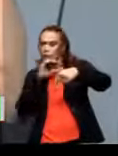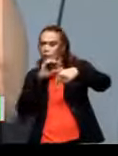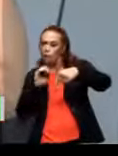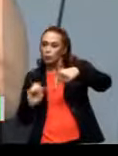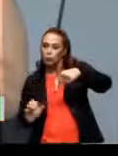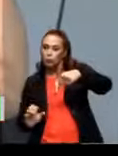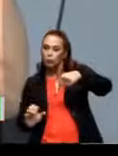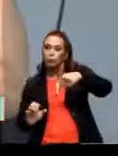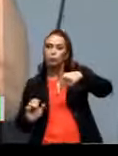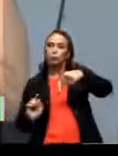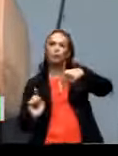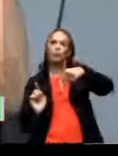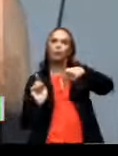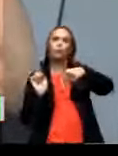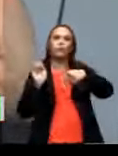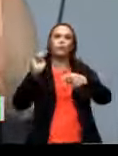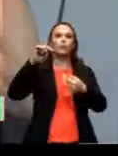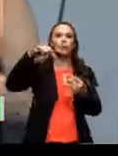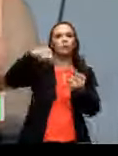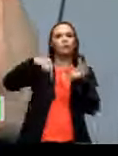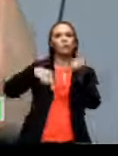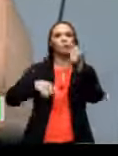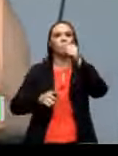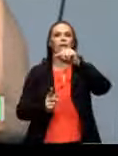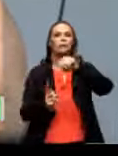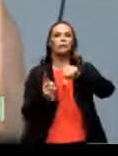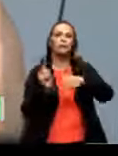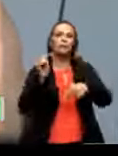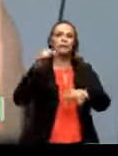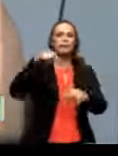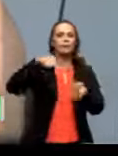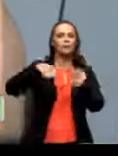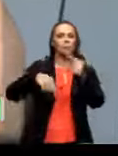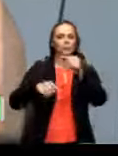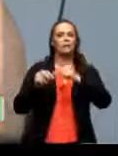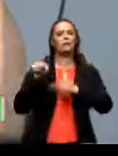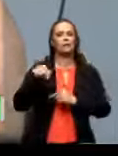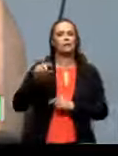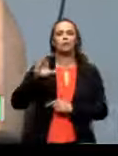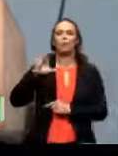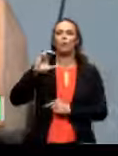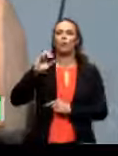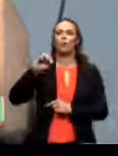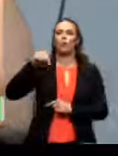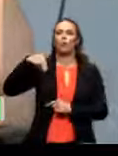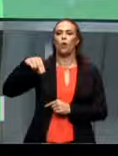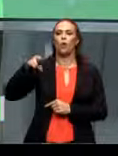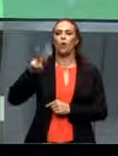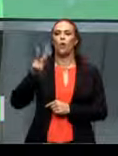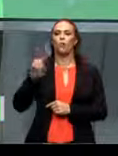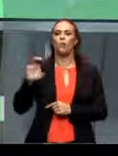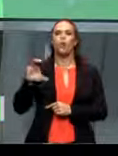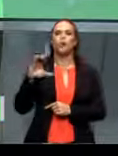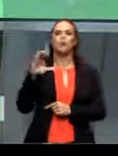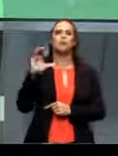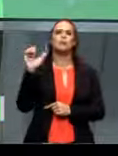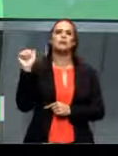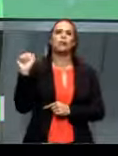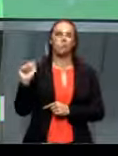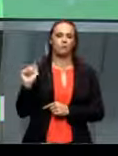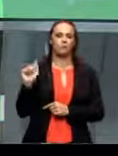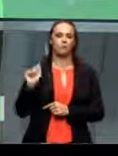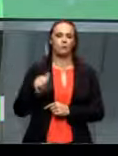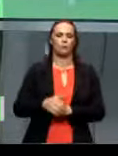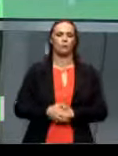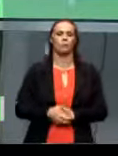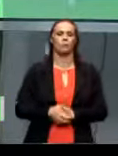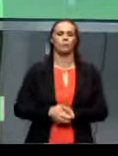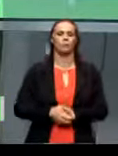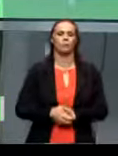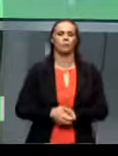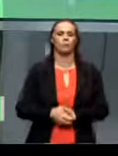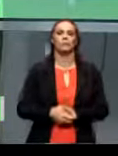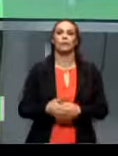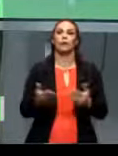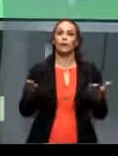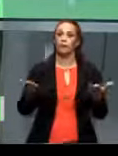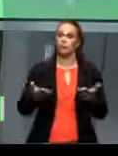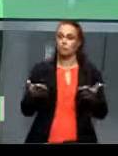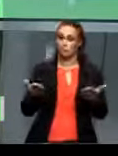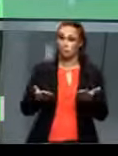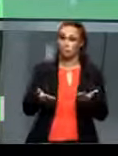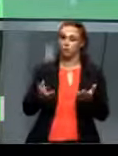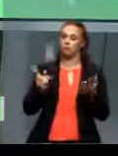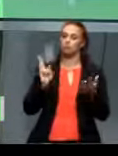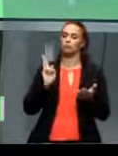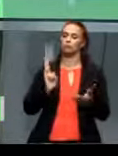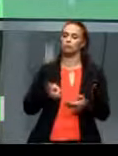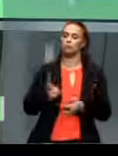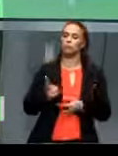é exatamente aí esse movimento de convecção, ok? Professora Isabela, vamos continuar com o tema das